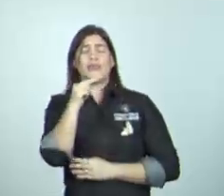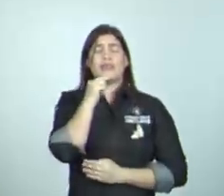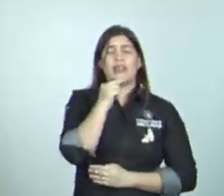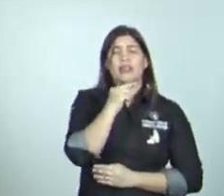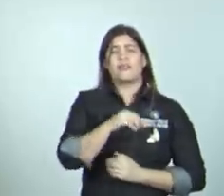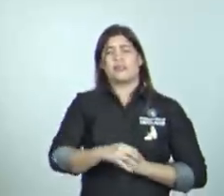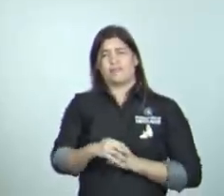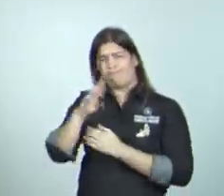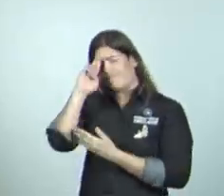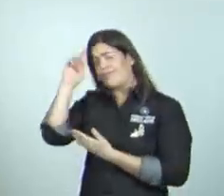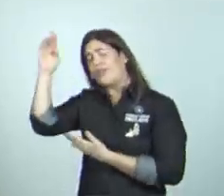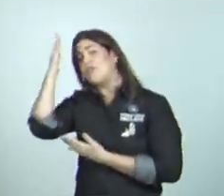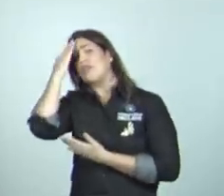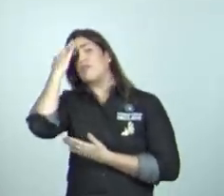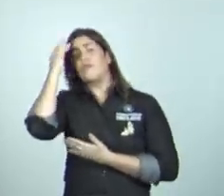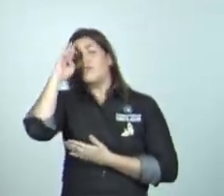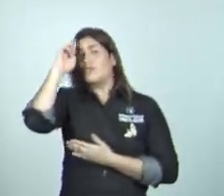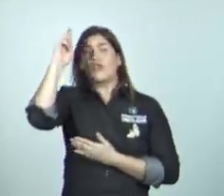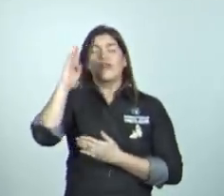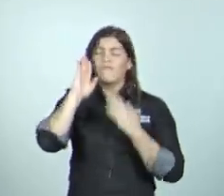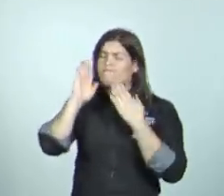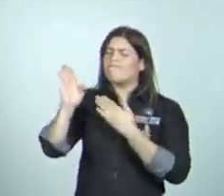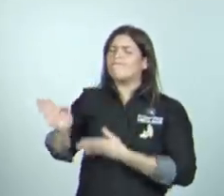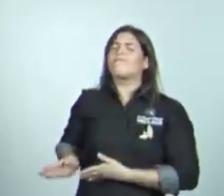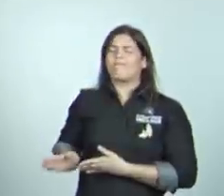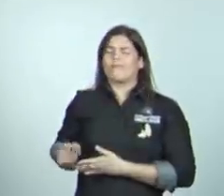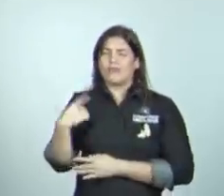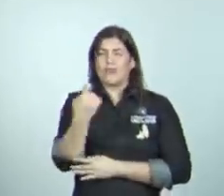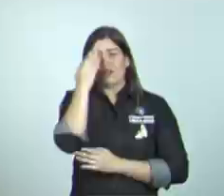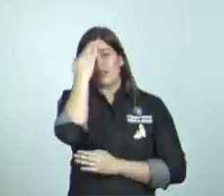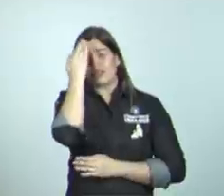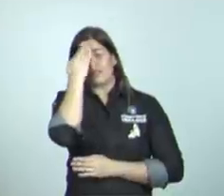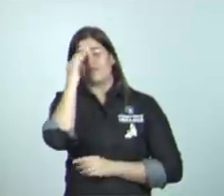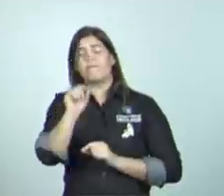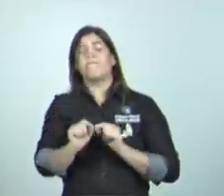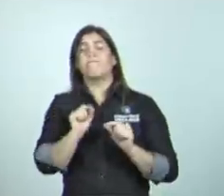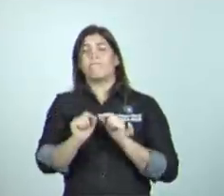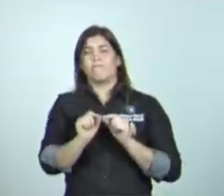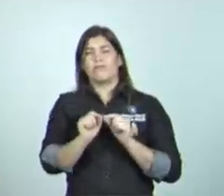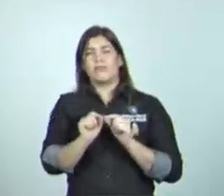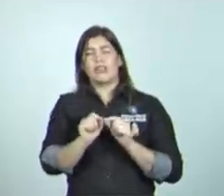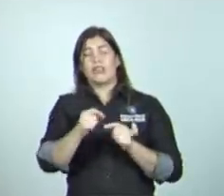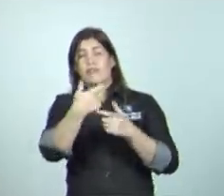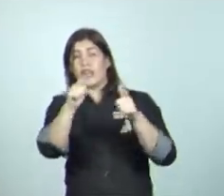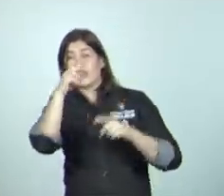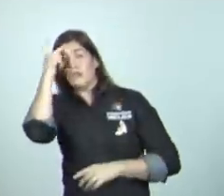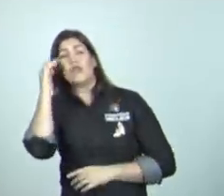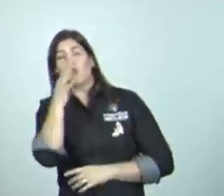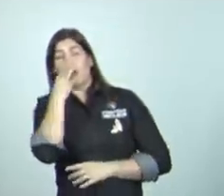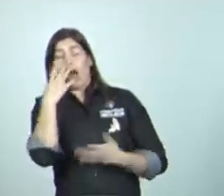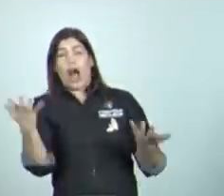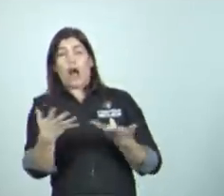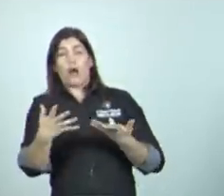senhor nós sabemos que o senhor tem sido tão fiel e nós sabemos que monte de gente que tá me ouvindo agora que